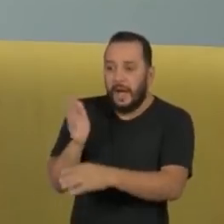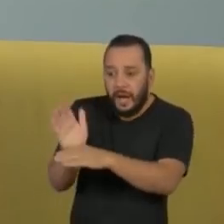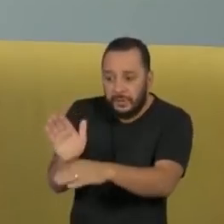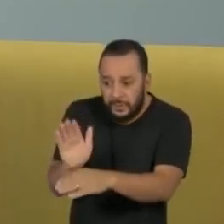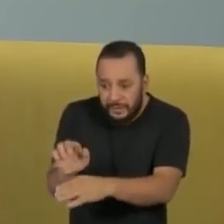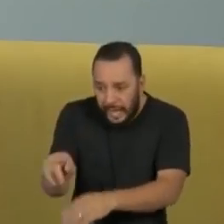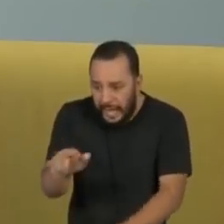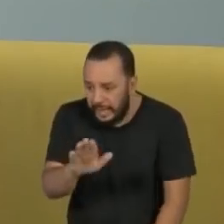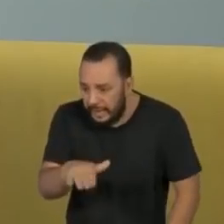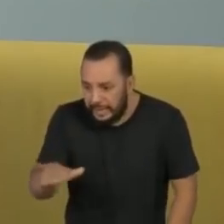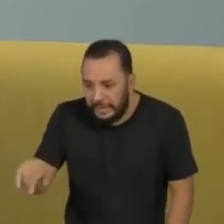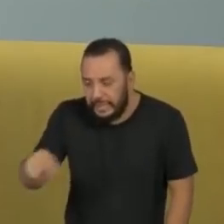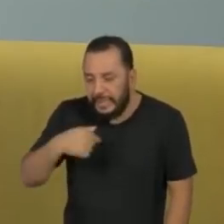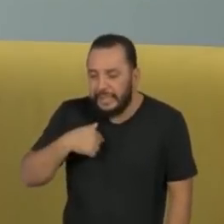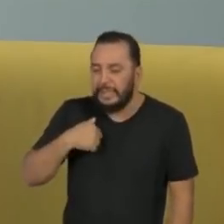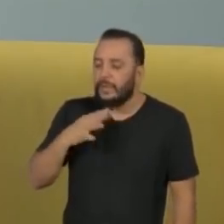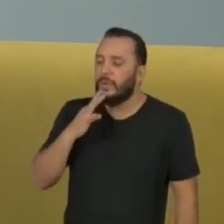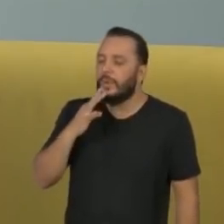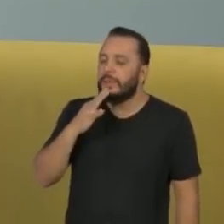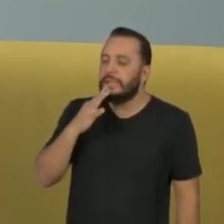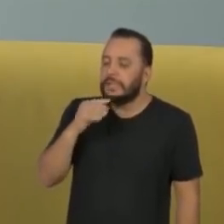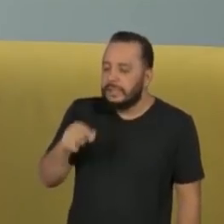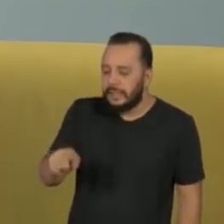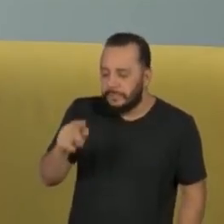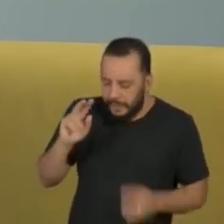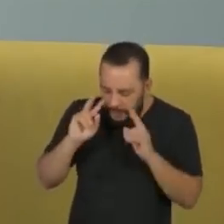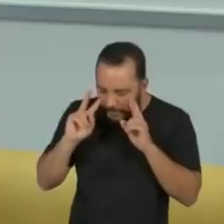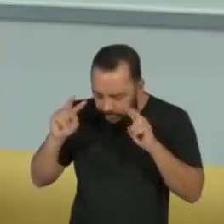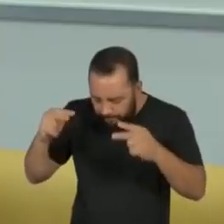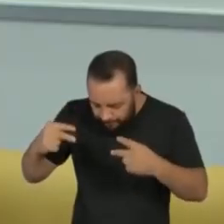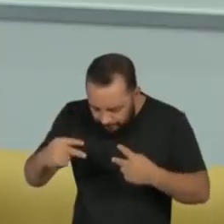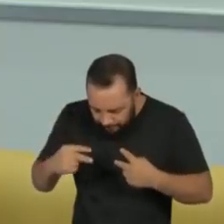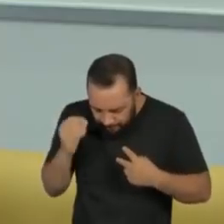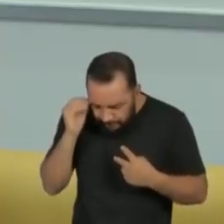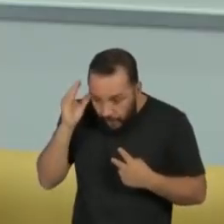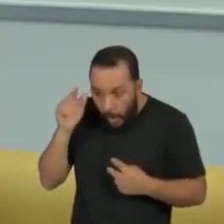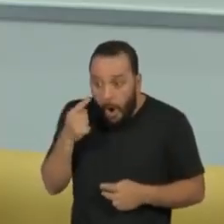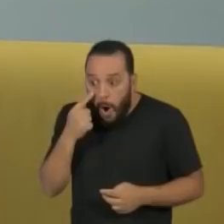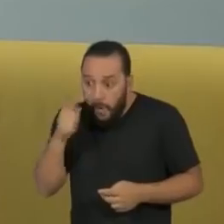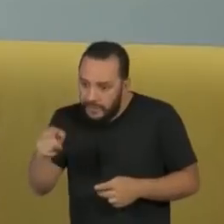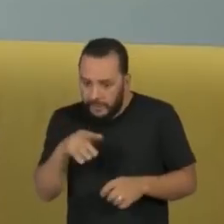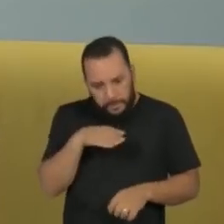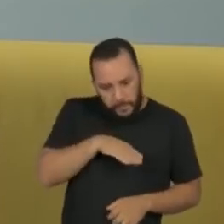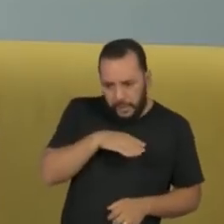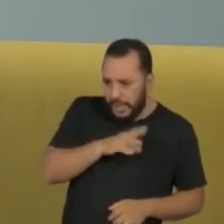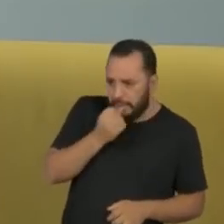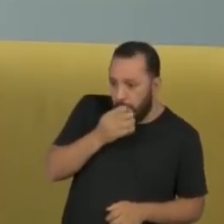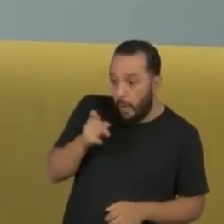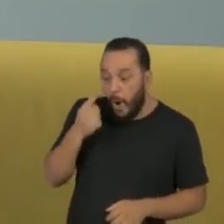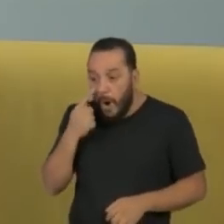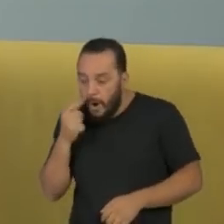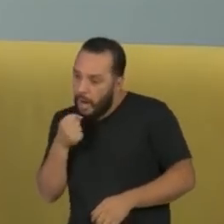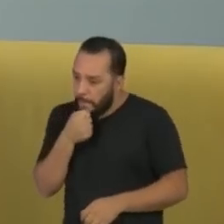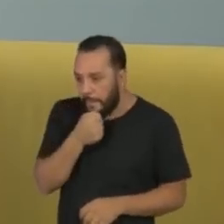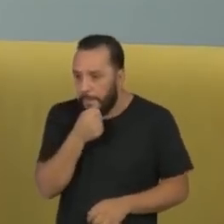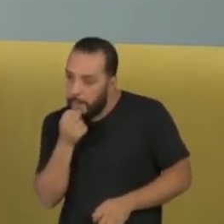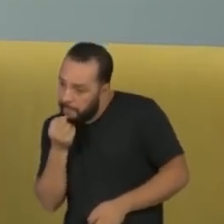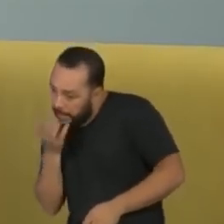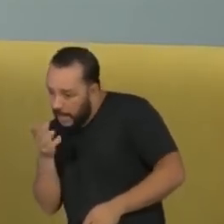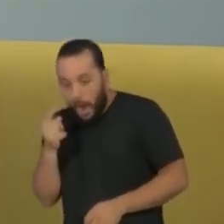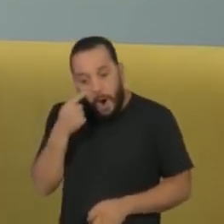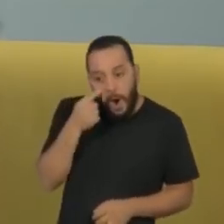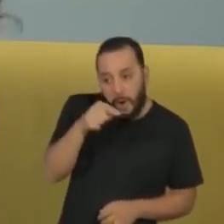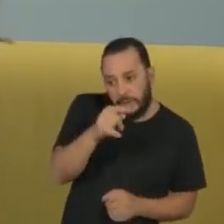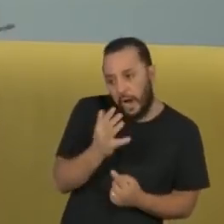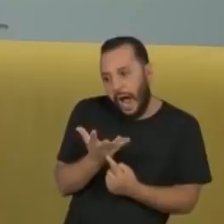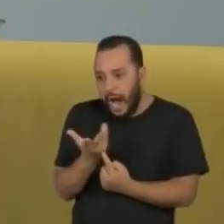autoconhecimento, mostrando, deixando mais claro para ela, olha, você vai bem nessa disciplina, olha como você gosta de cantar, olha como você gosta de arte,